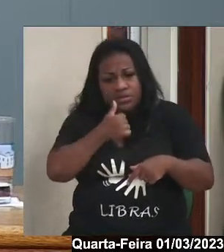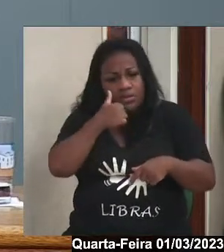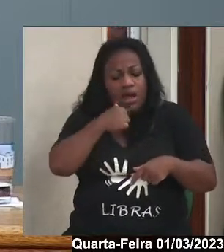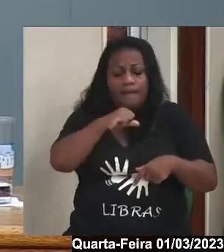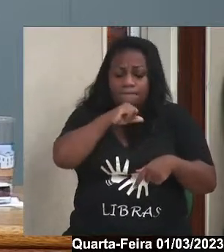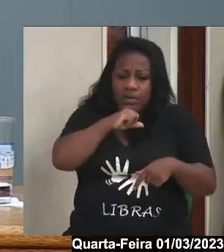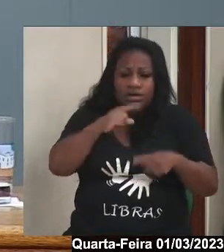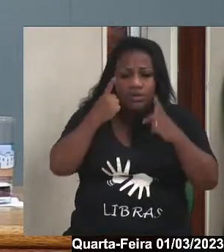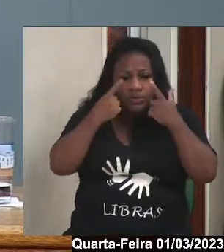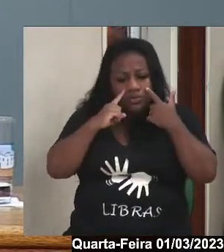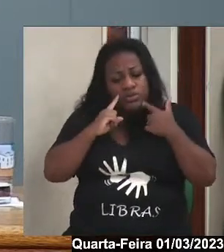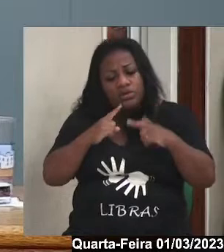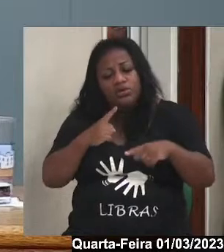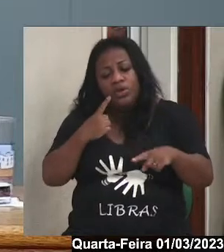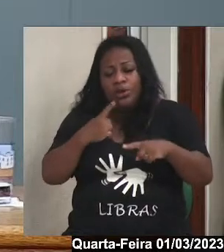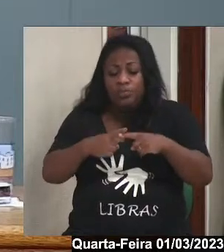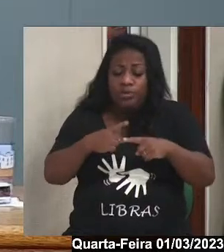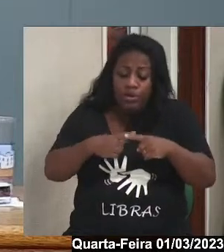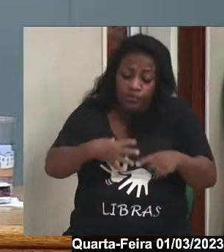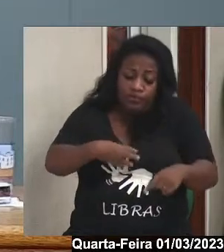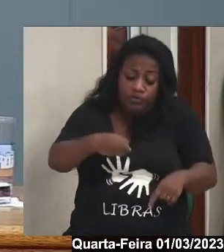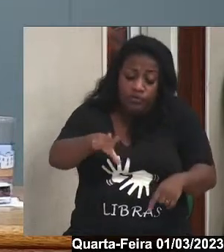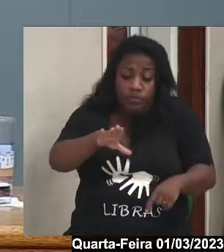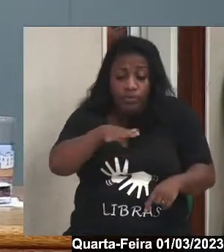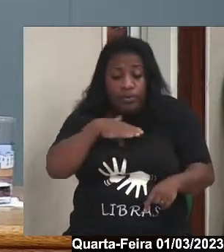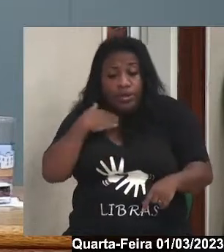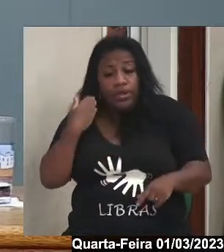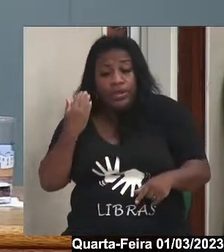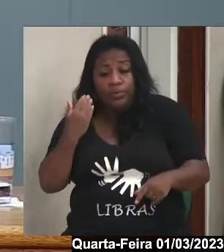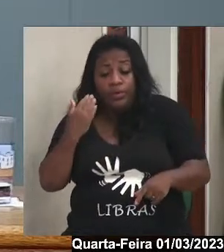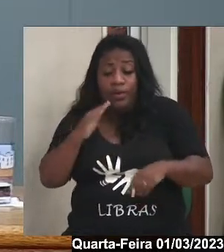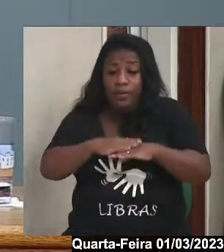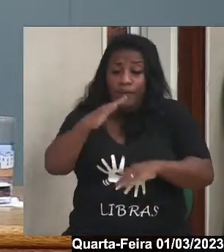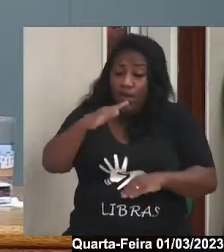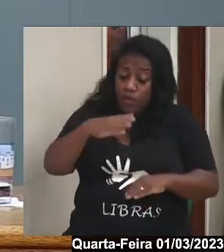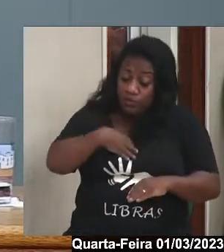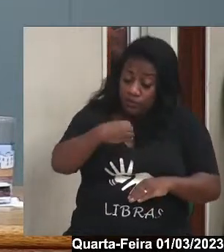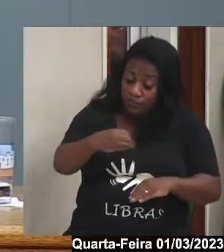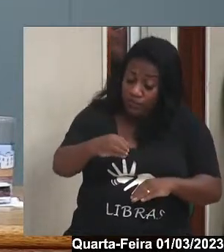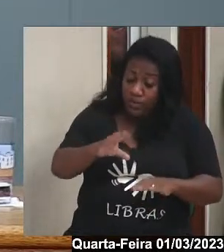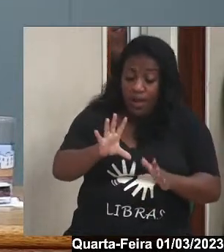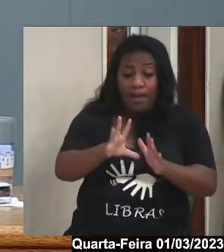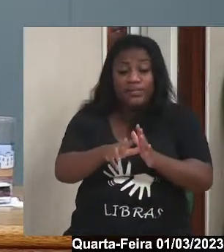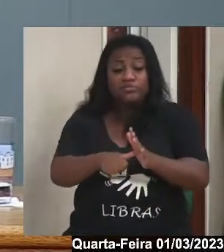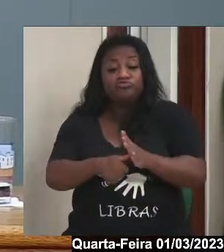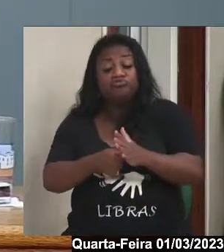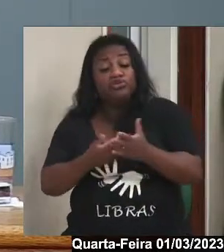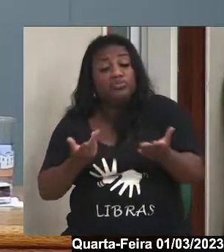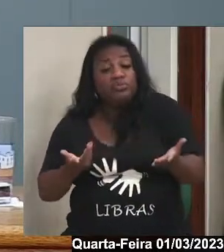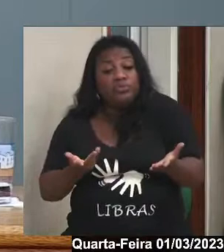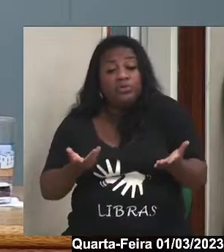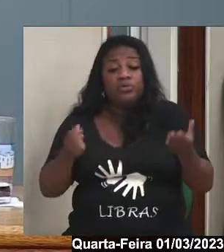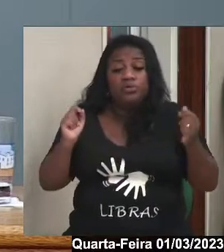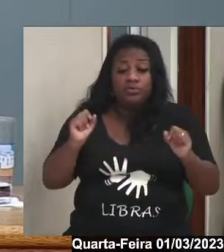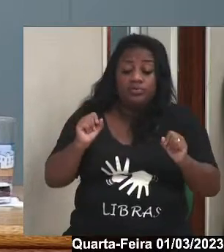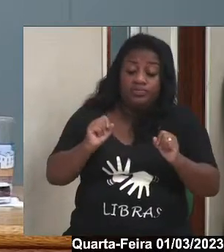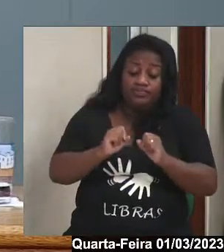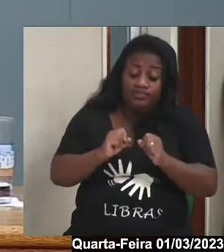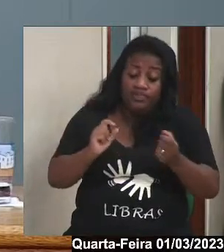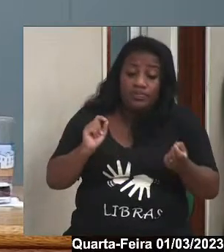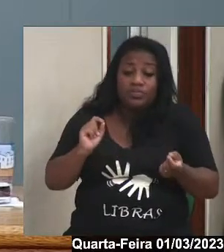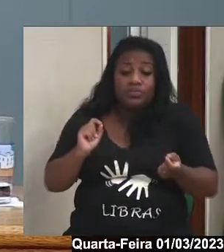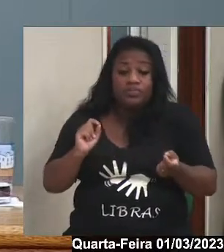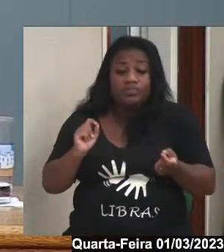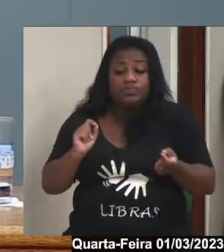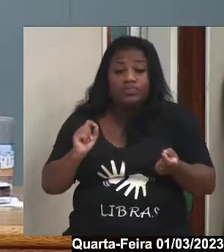nem o vereador Betinho disse anteriormente, e ninguém cria um filho para estar nesse caminho. Tá? E queria dar os parabéns aqui aos GCMs. Um bom